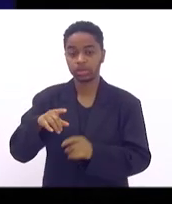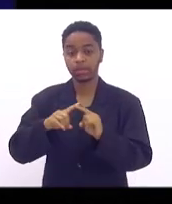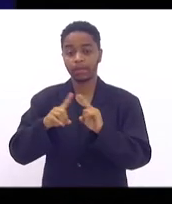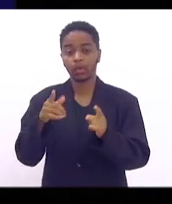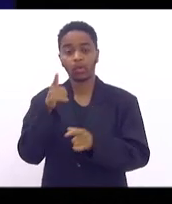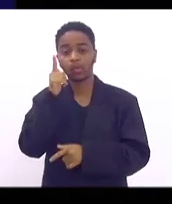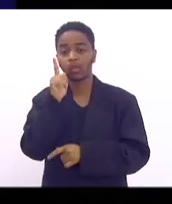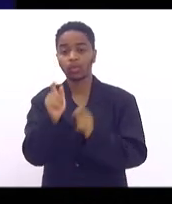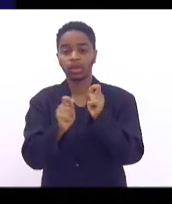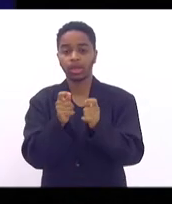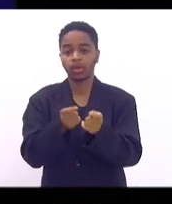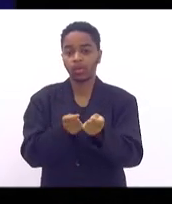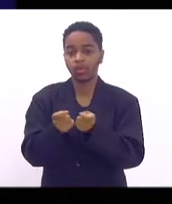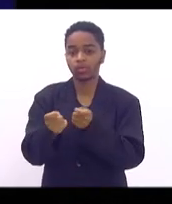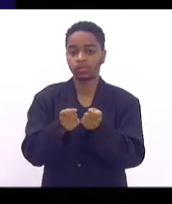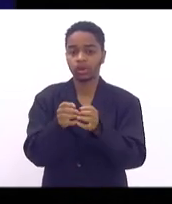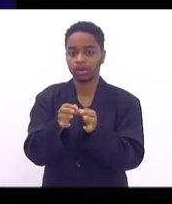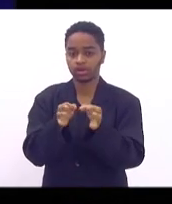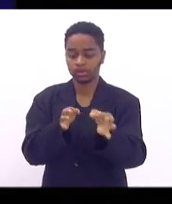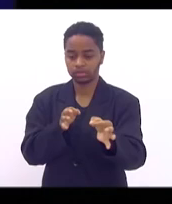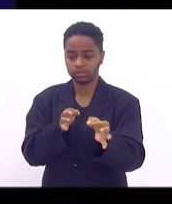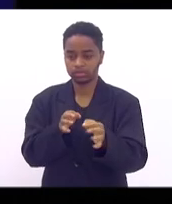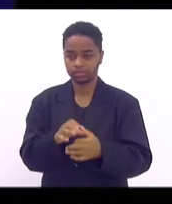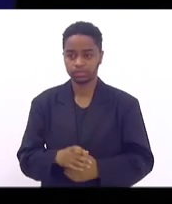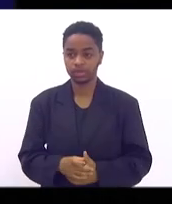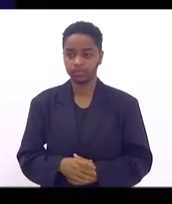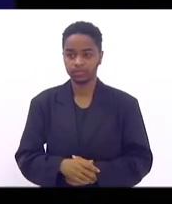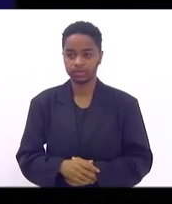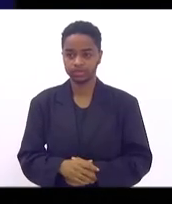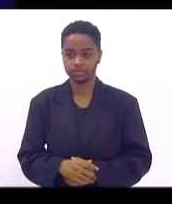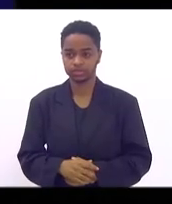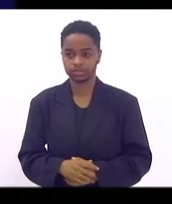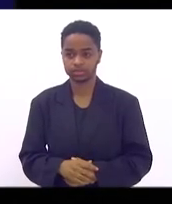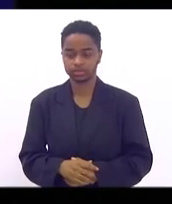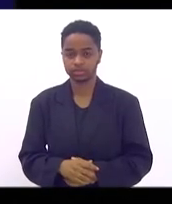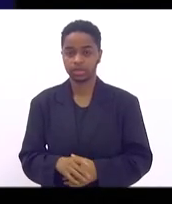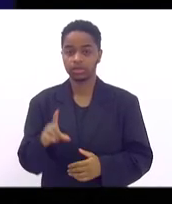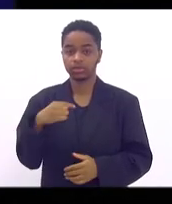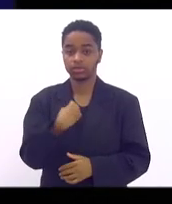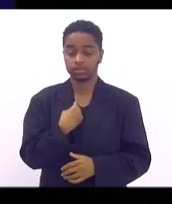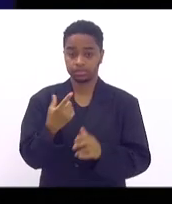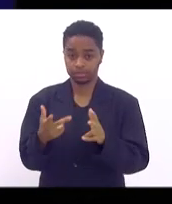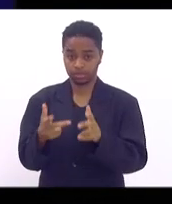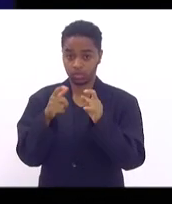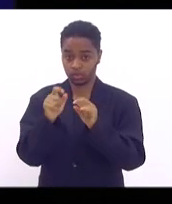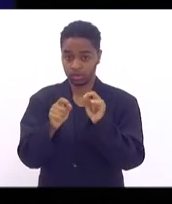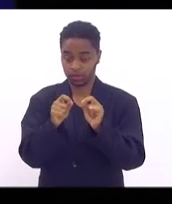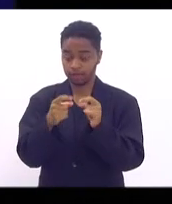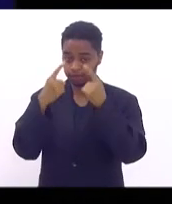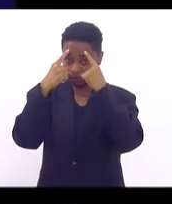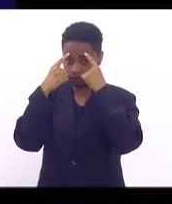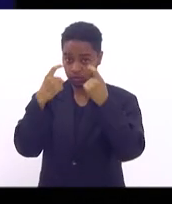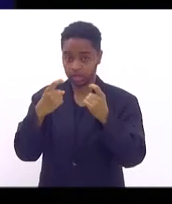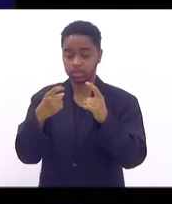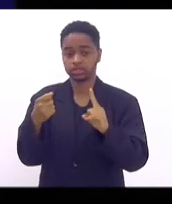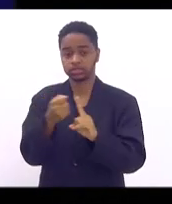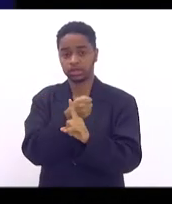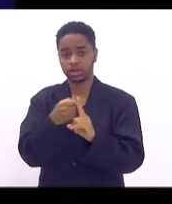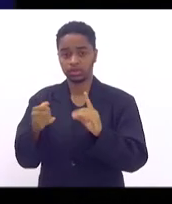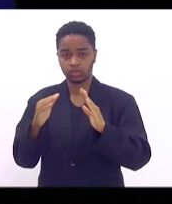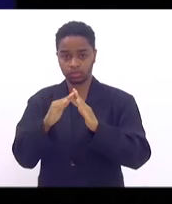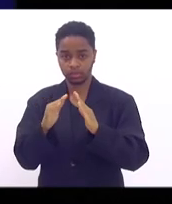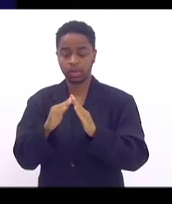distância. Nós atendemos um caso de violência doméstica em que o casal já separado, o